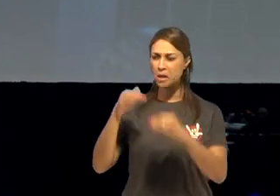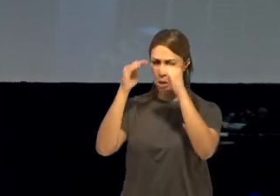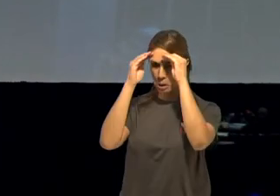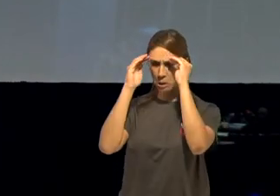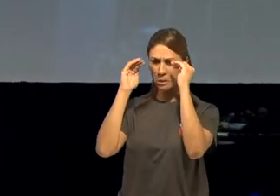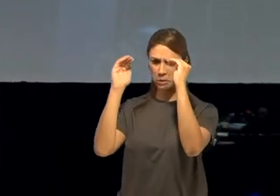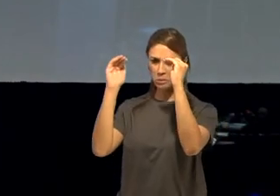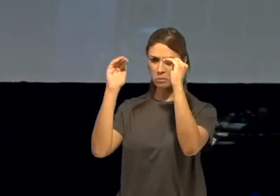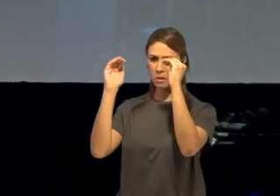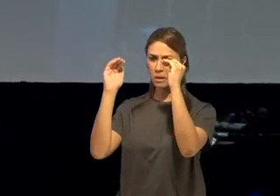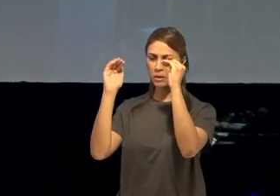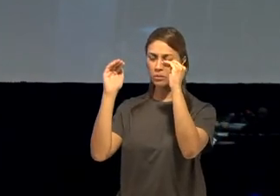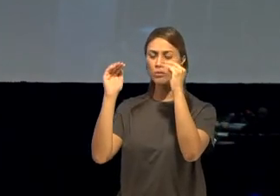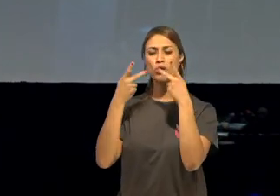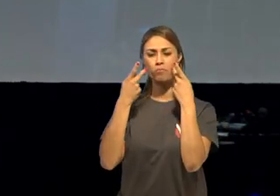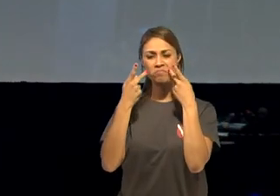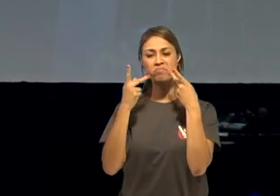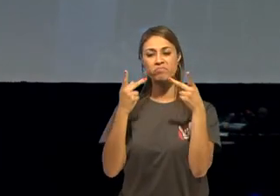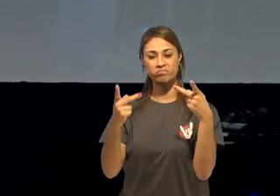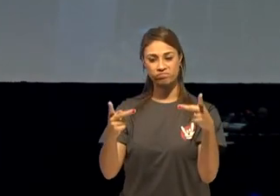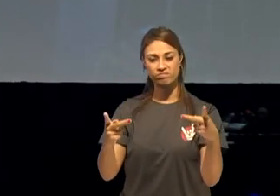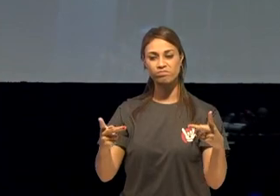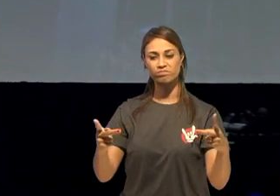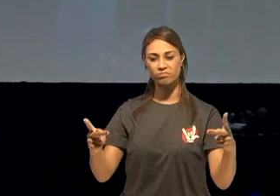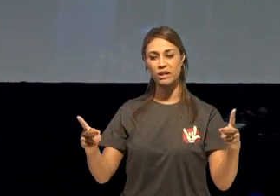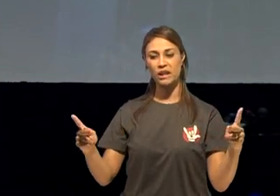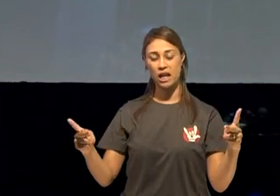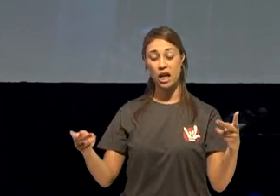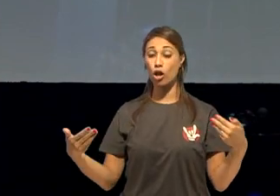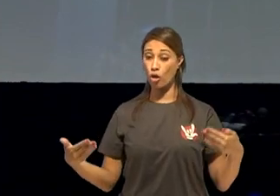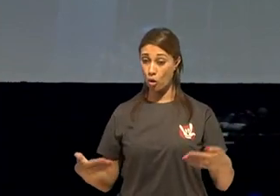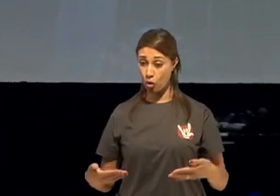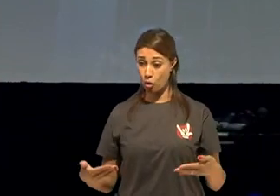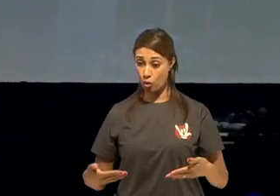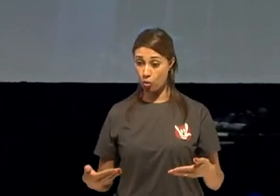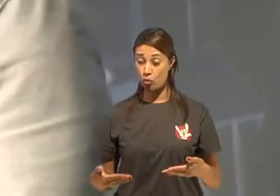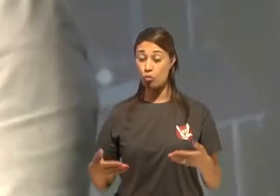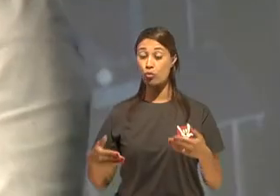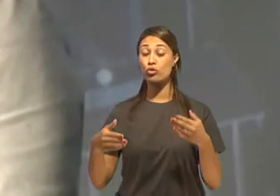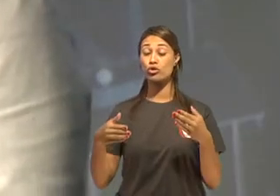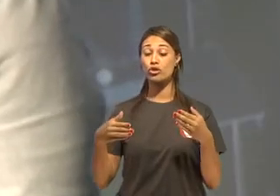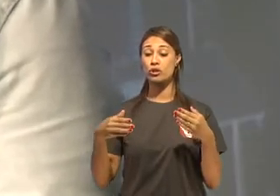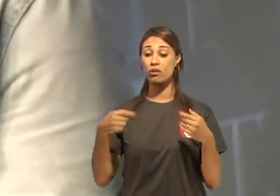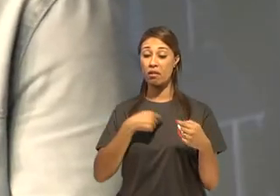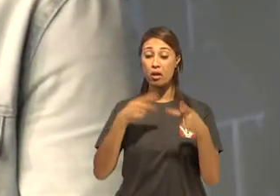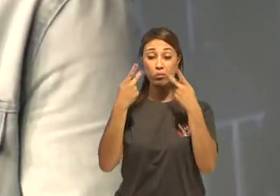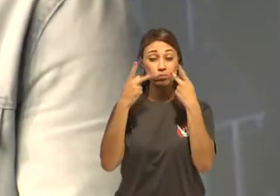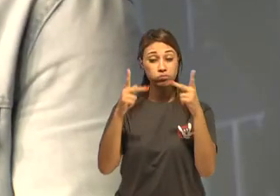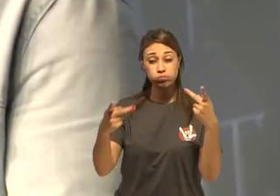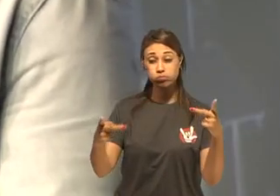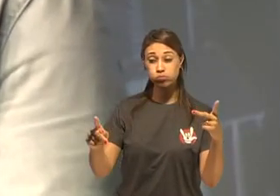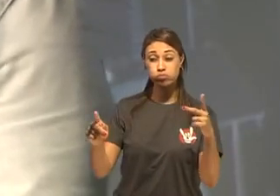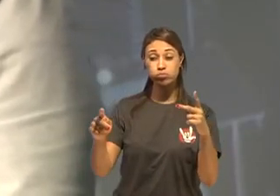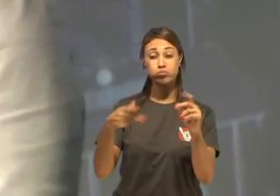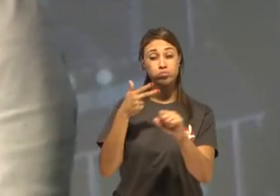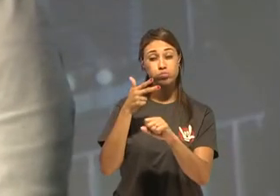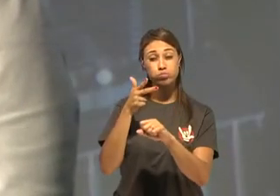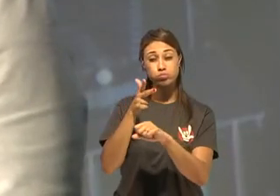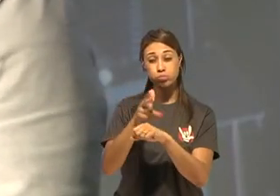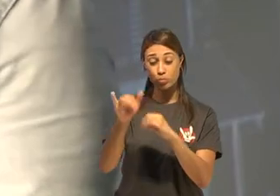Pregador de púlpito. Hoje estou pregando no YouTube. Prego no